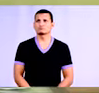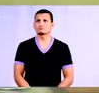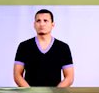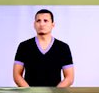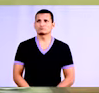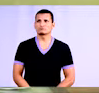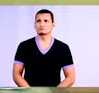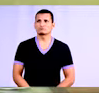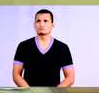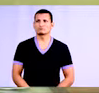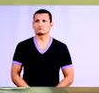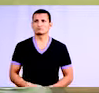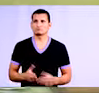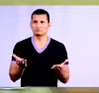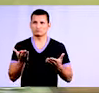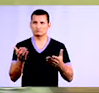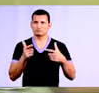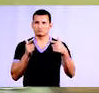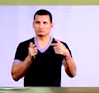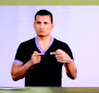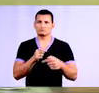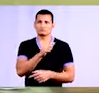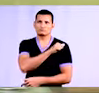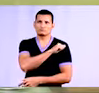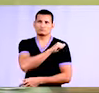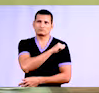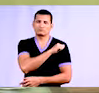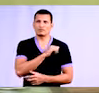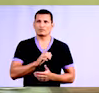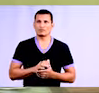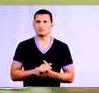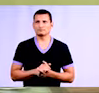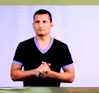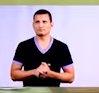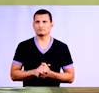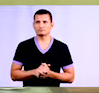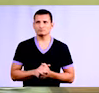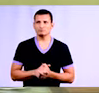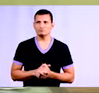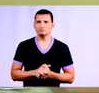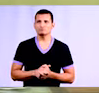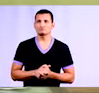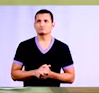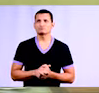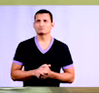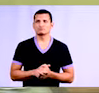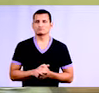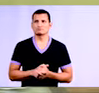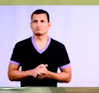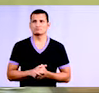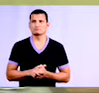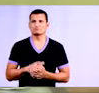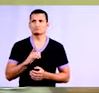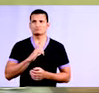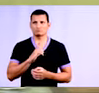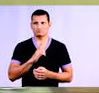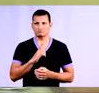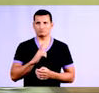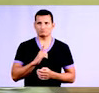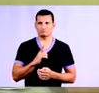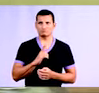vou lançar aqui um desafio para os alunos. Um desafio? Vamos lá. É o seguinte, isso tem um preço, tá certo? Tem um